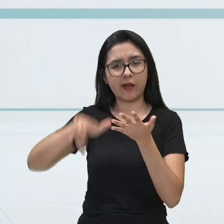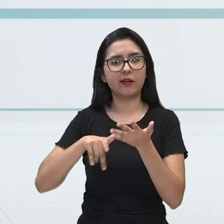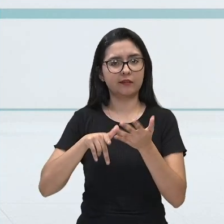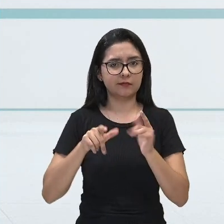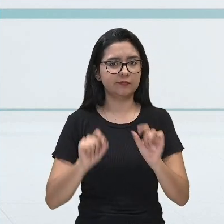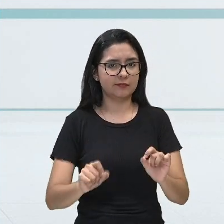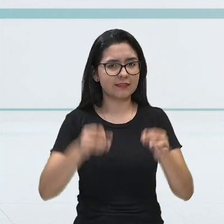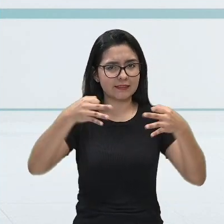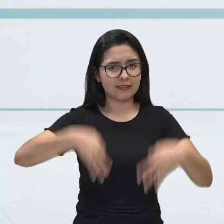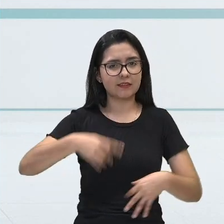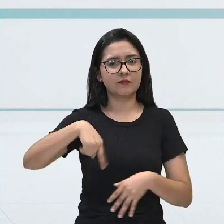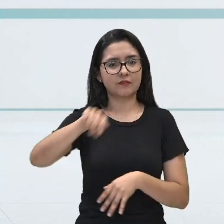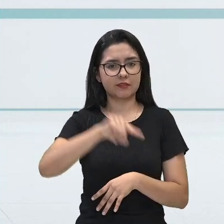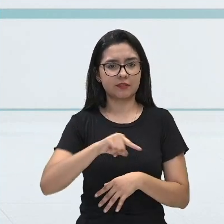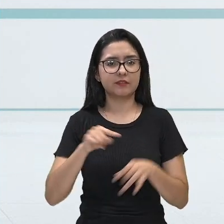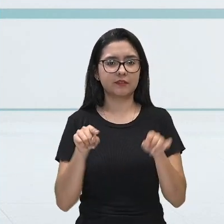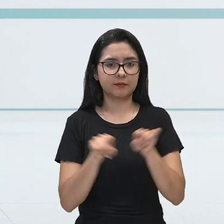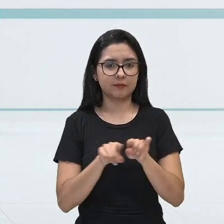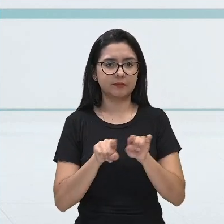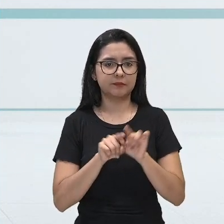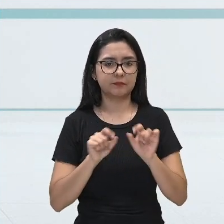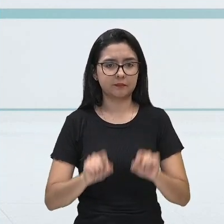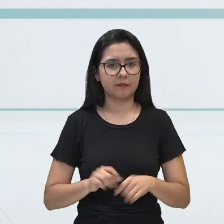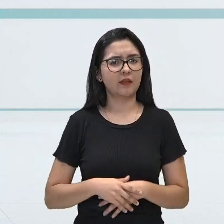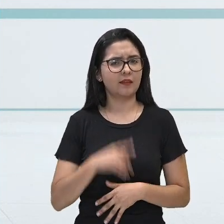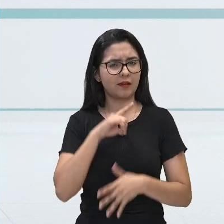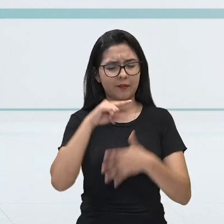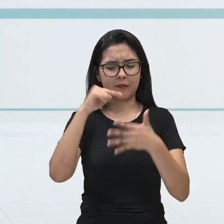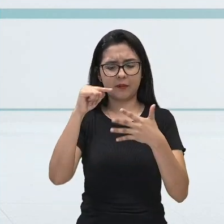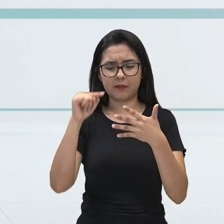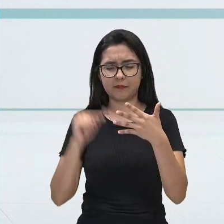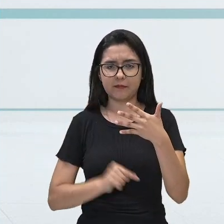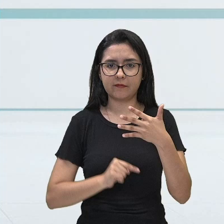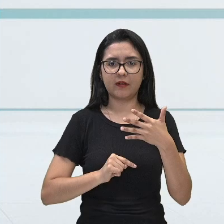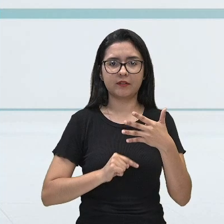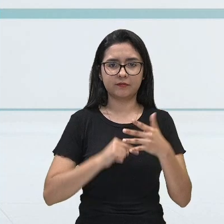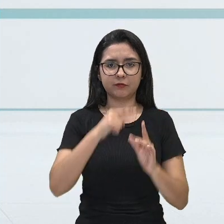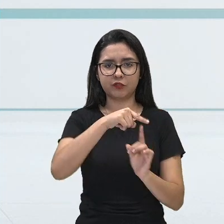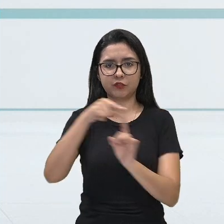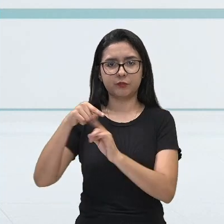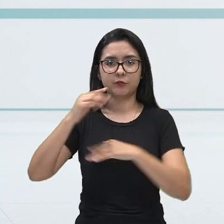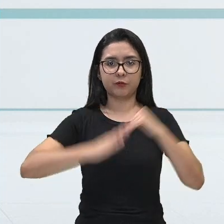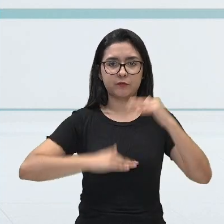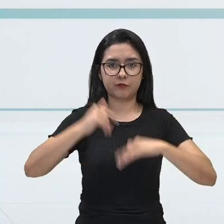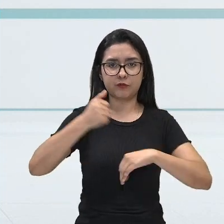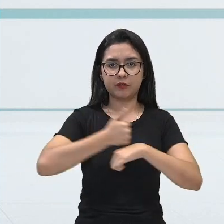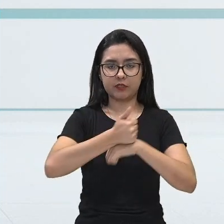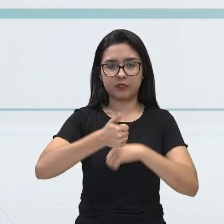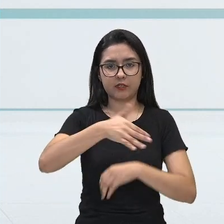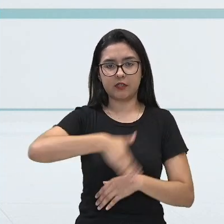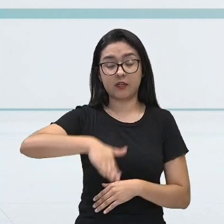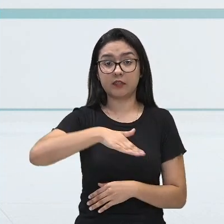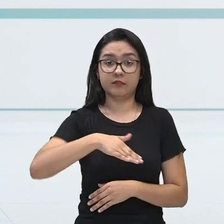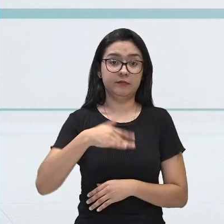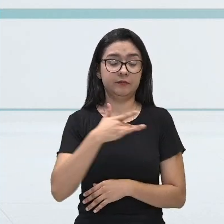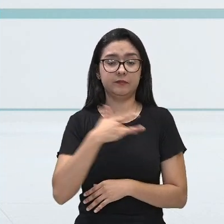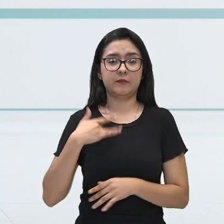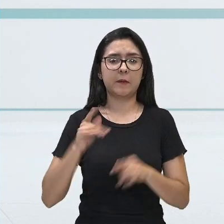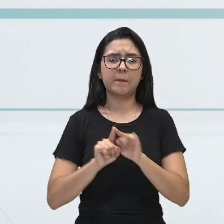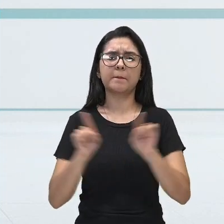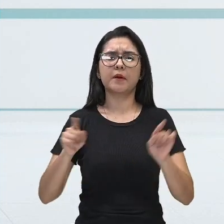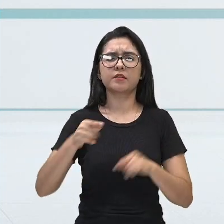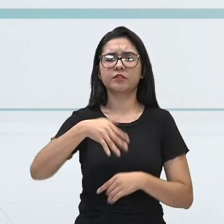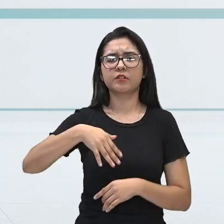Tenho certeza que aí vocês podem enumerar várias profissões. Mas em espanhol, como se